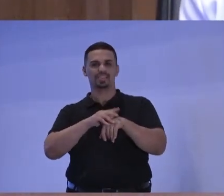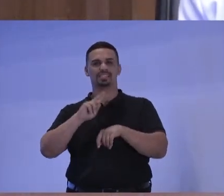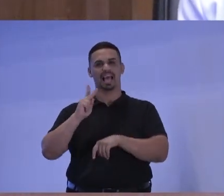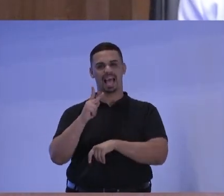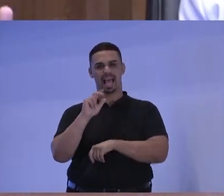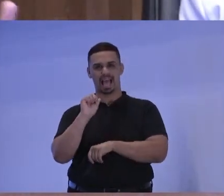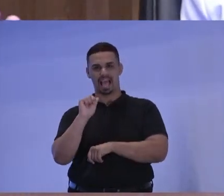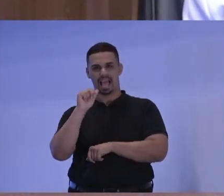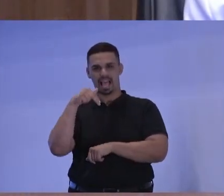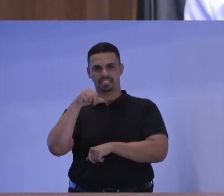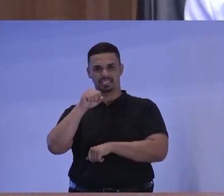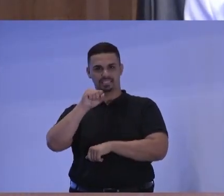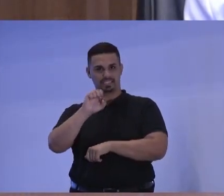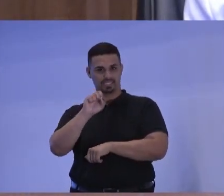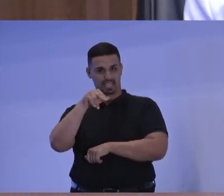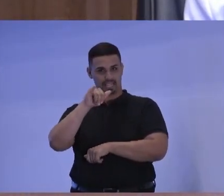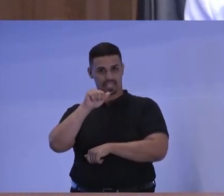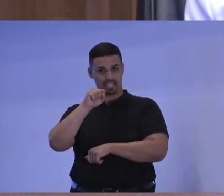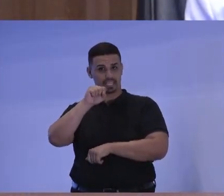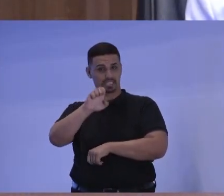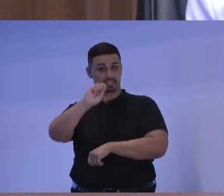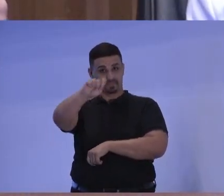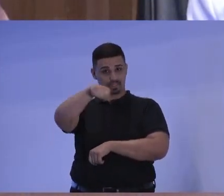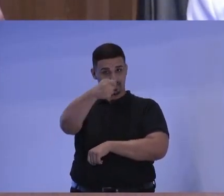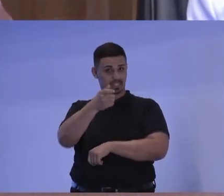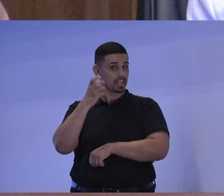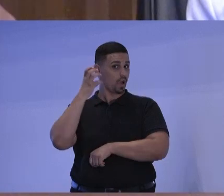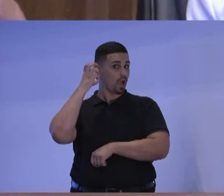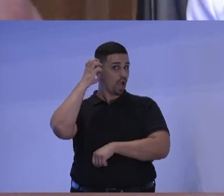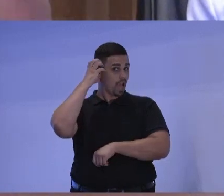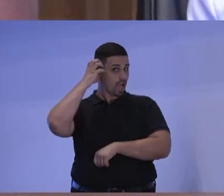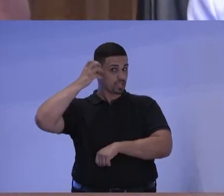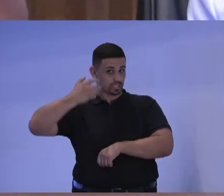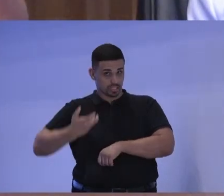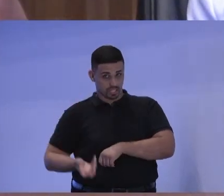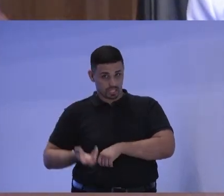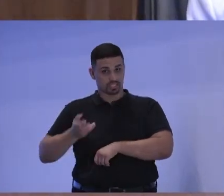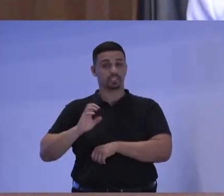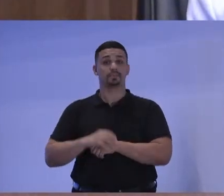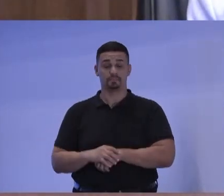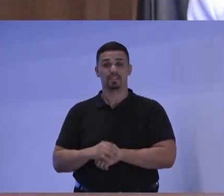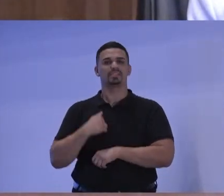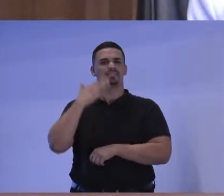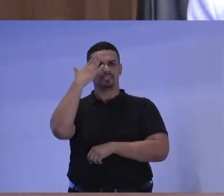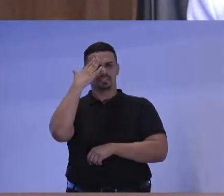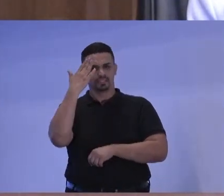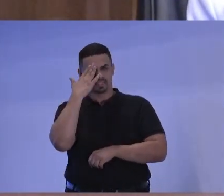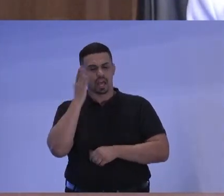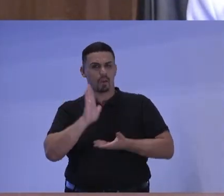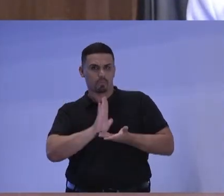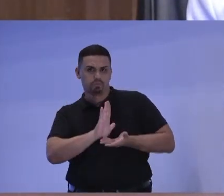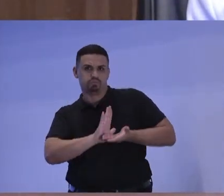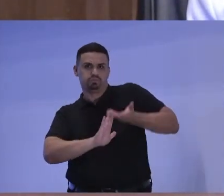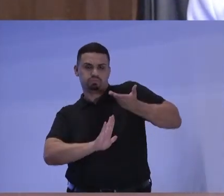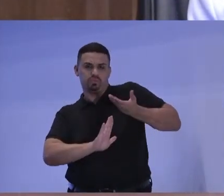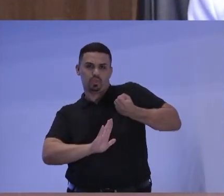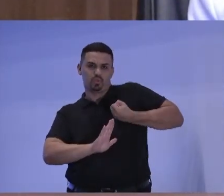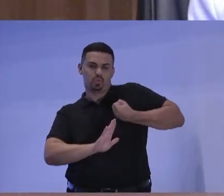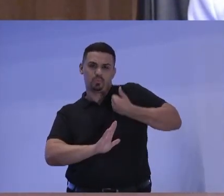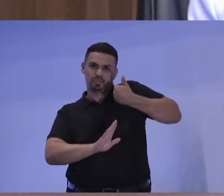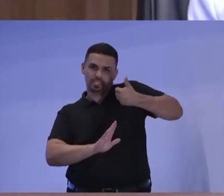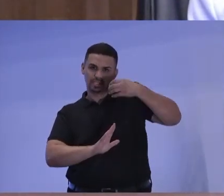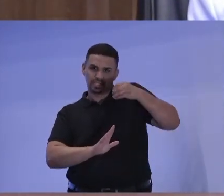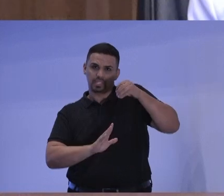que existem alguns problemas. A gente, em 2024, não tem números tão altos. Foram registrados oficialmente 108 ocorrências